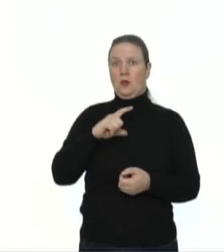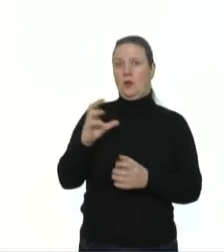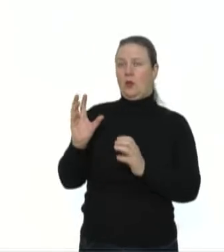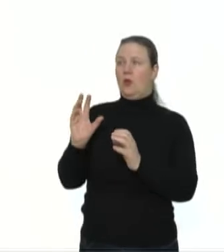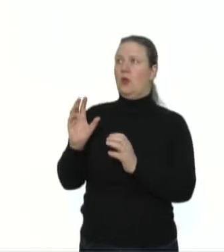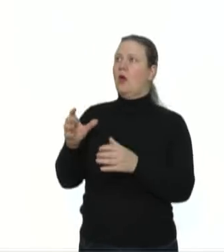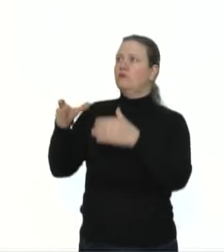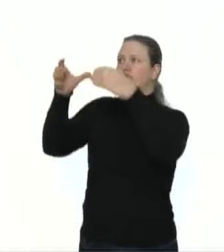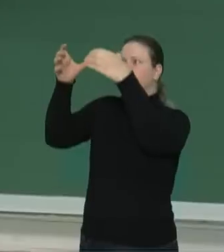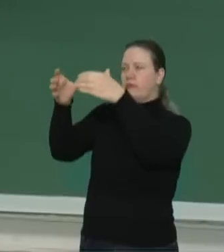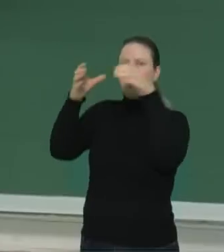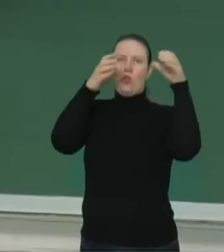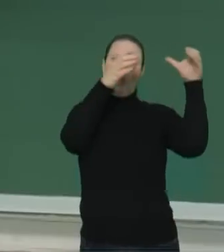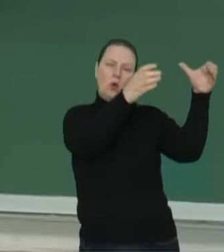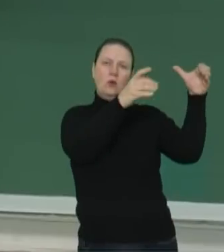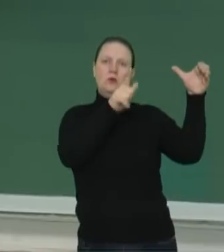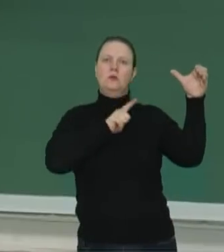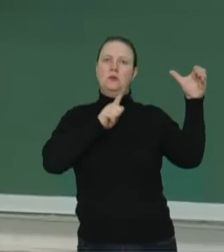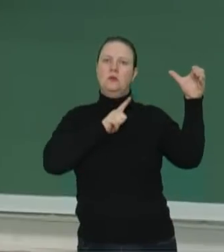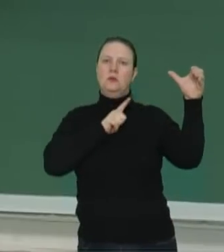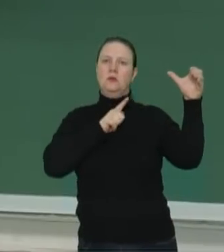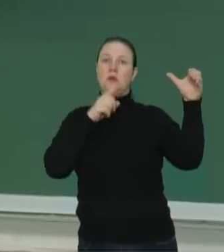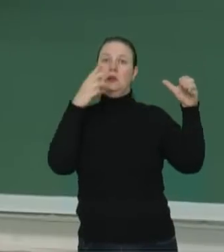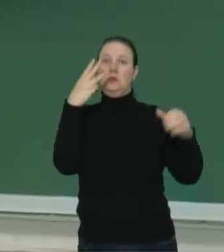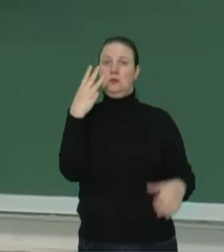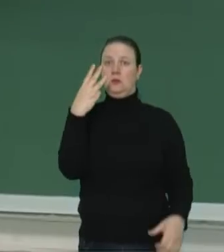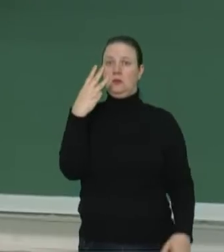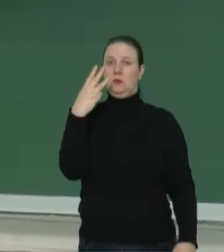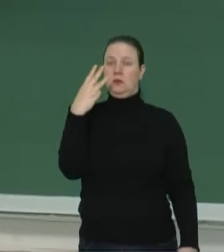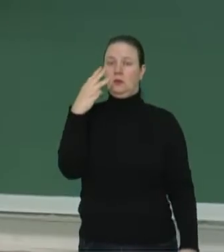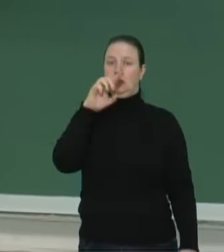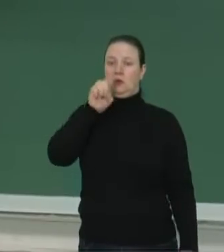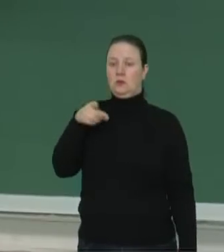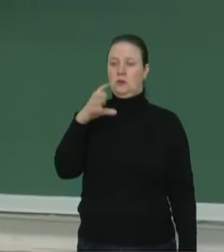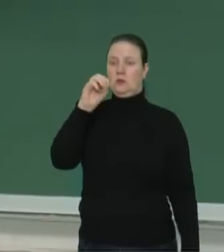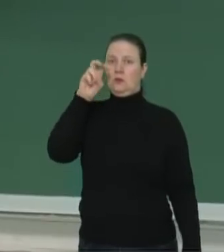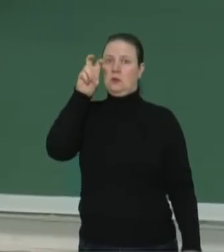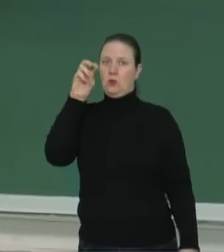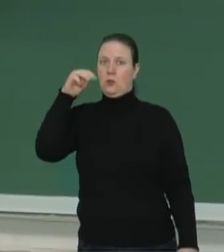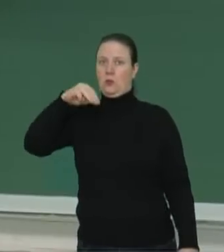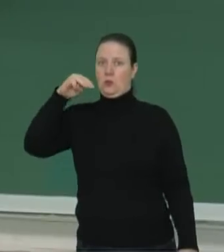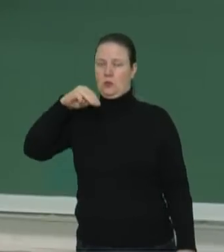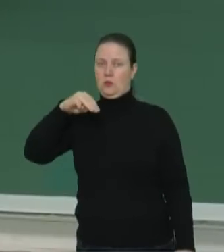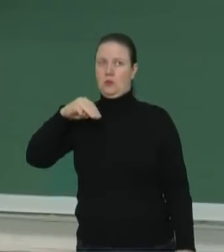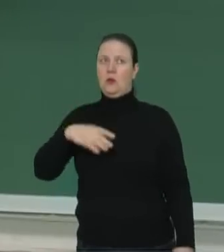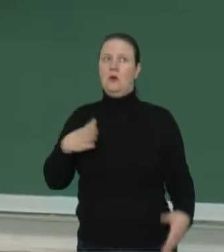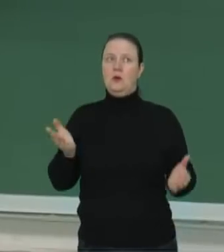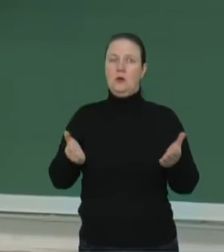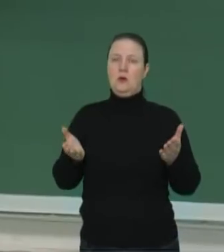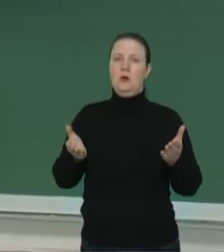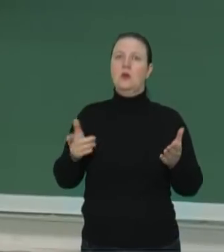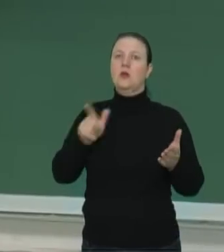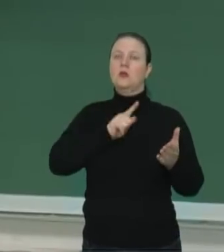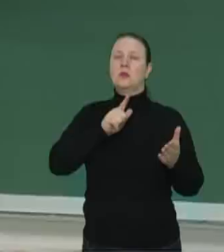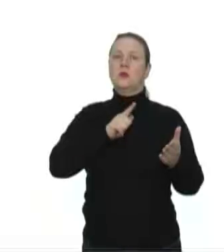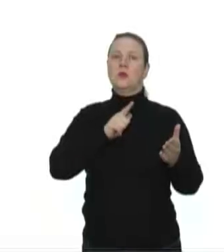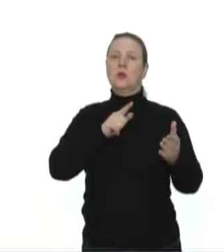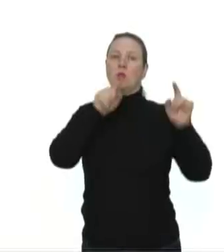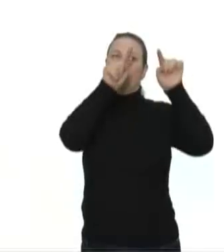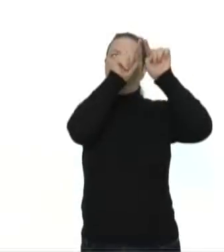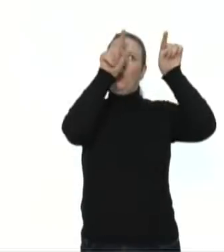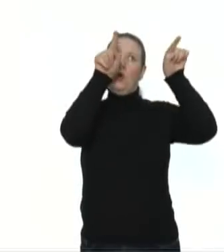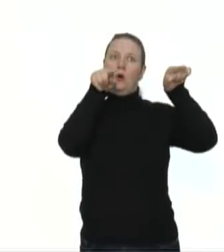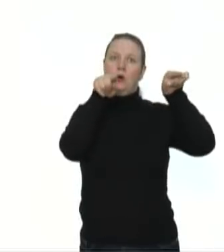tá? A cesta ela fica a 3 metros e 5. A parte baixa da tabela a 3 metros, a